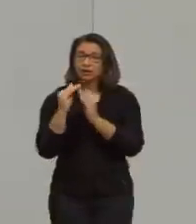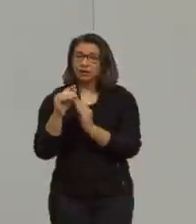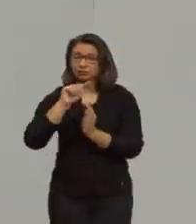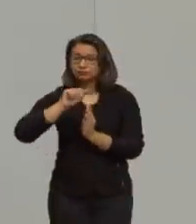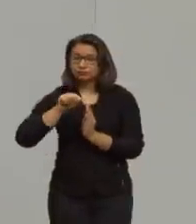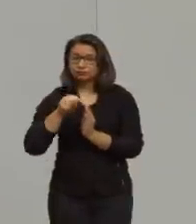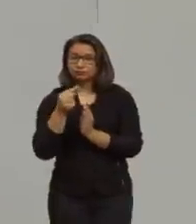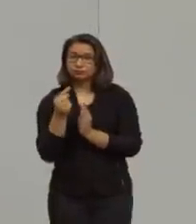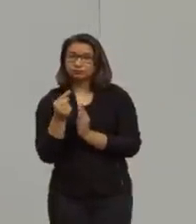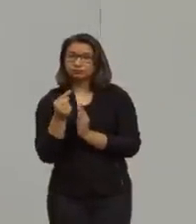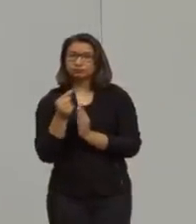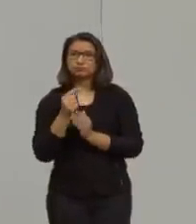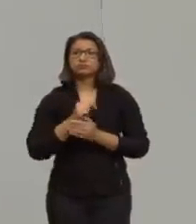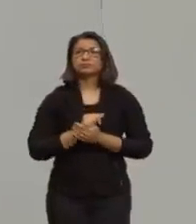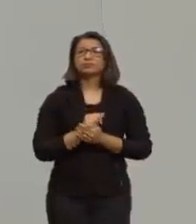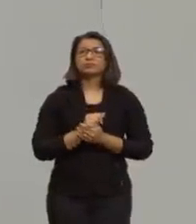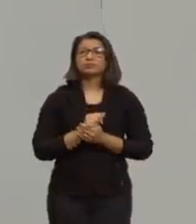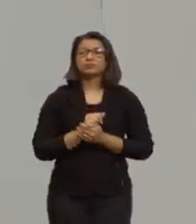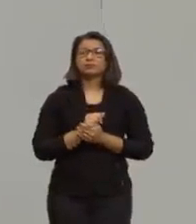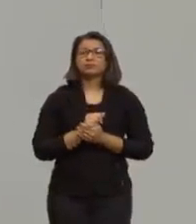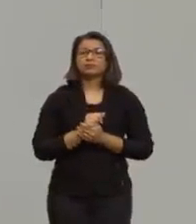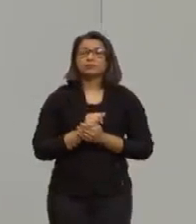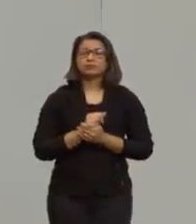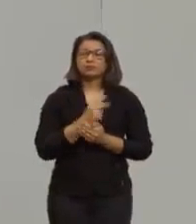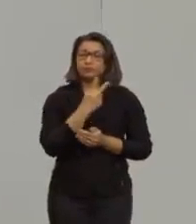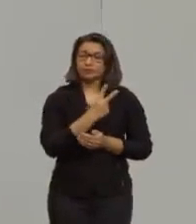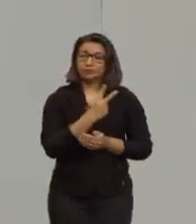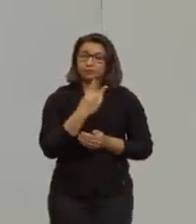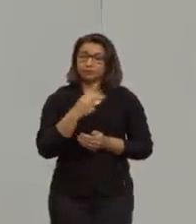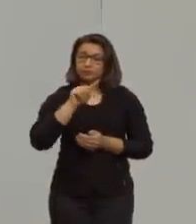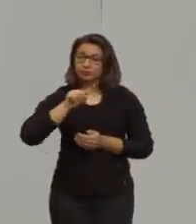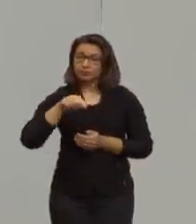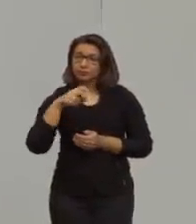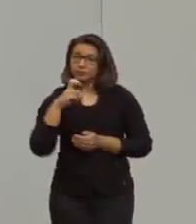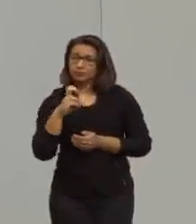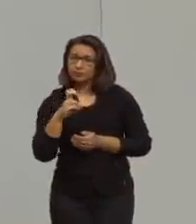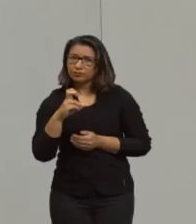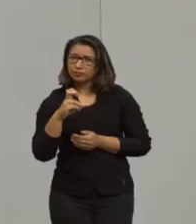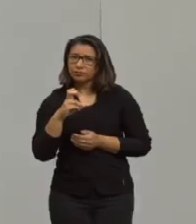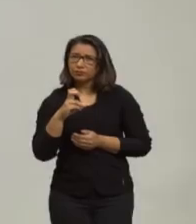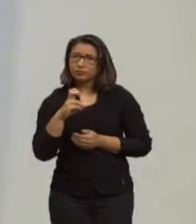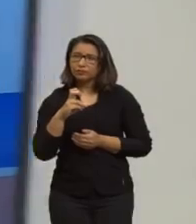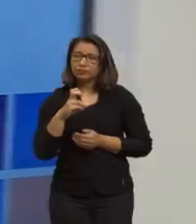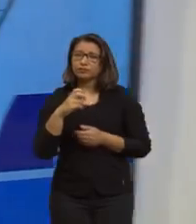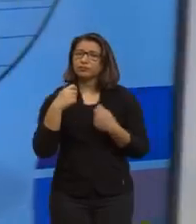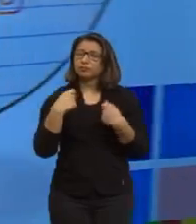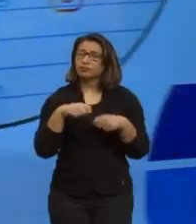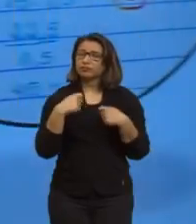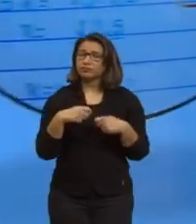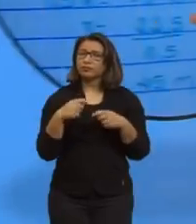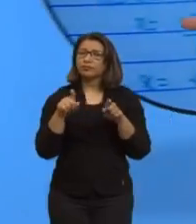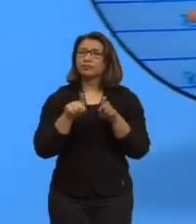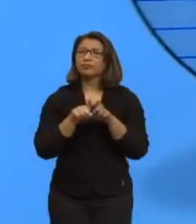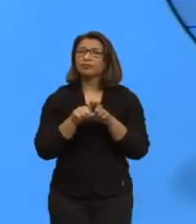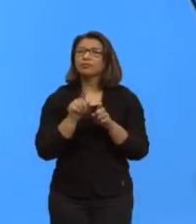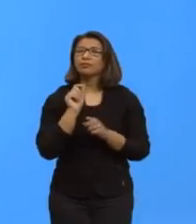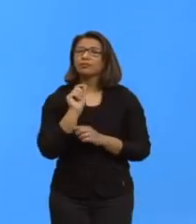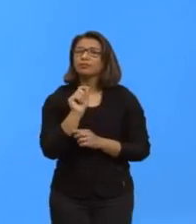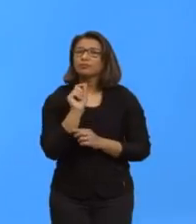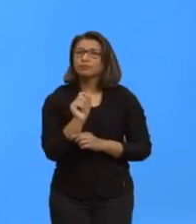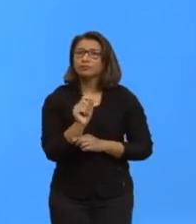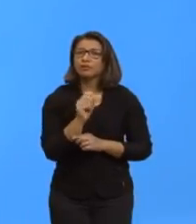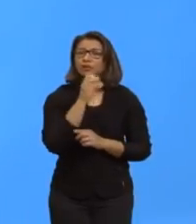decimal. Ok? Então, 22,5. 22,5 que eu vou precisar, ó, vejam aqui.